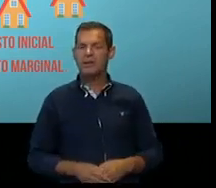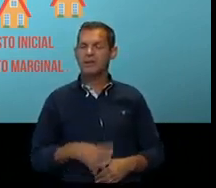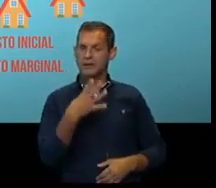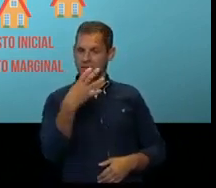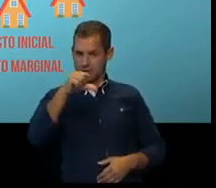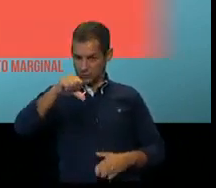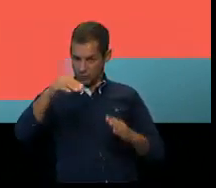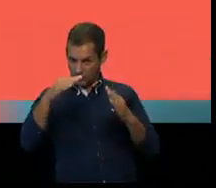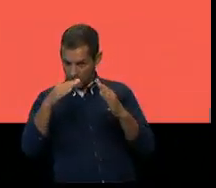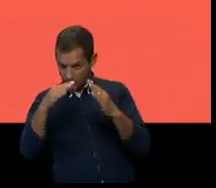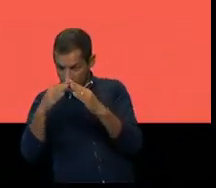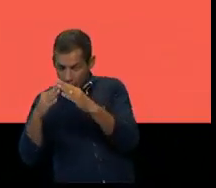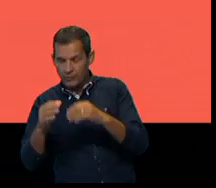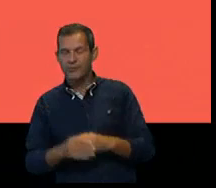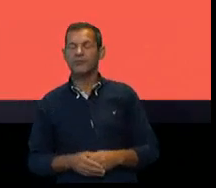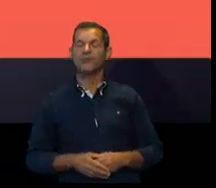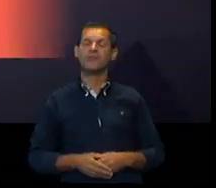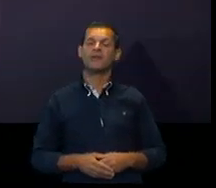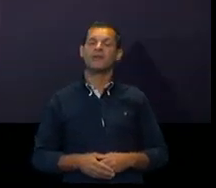49 unidades.